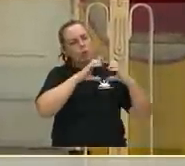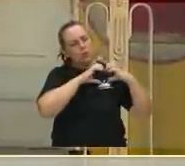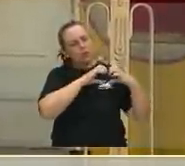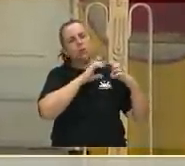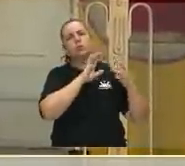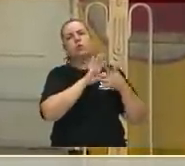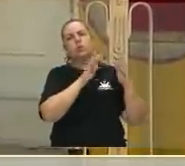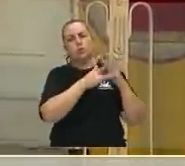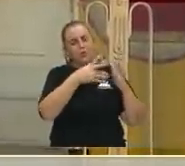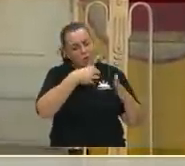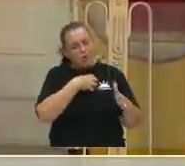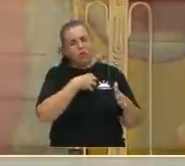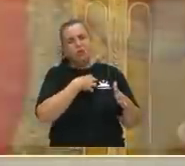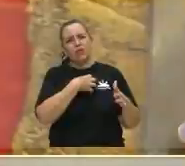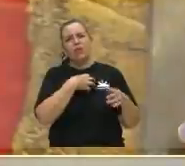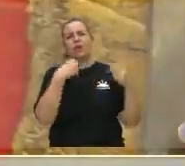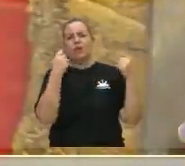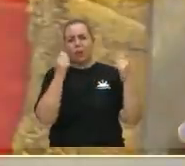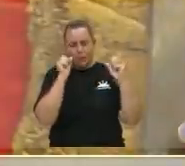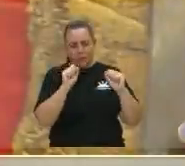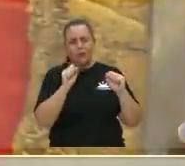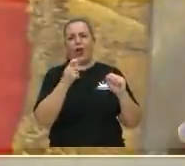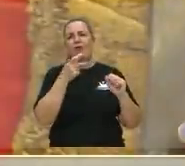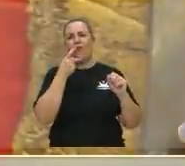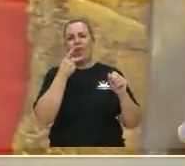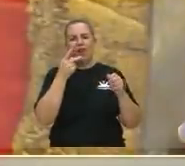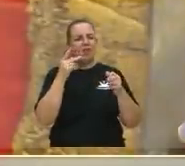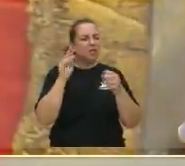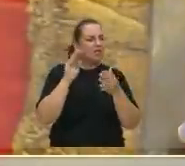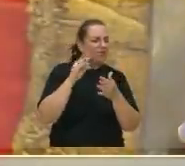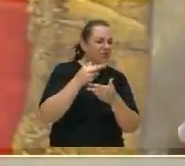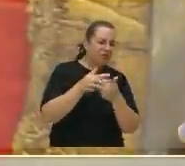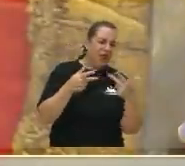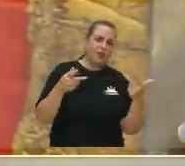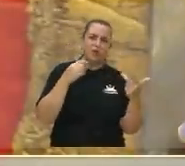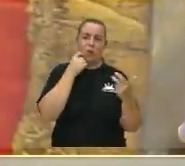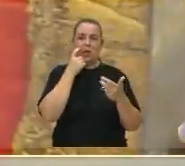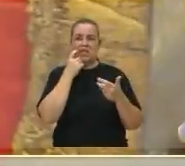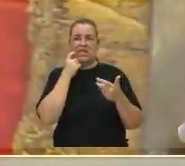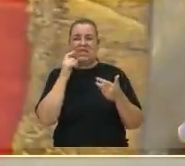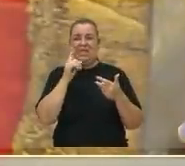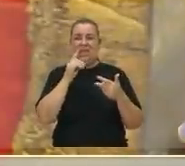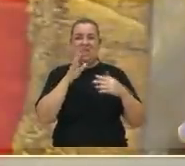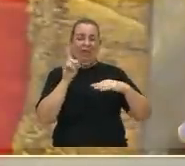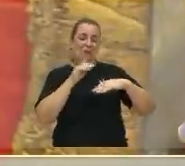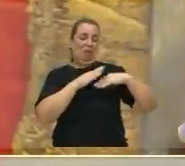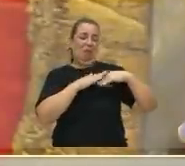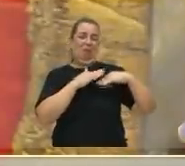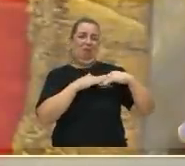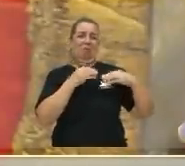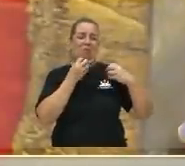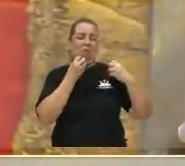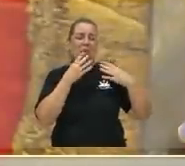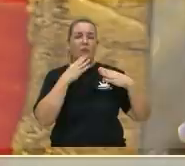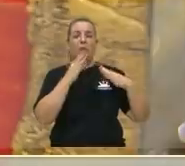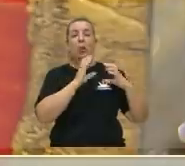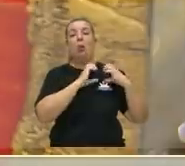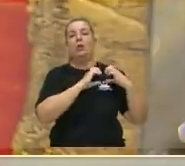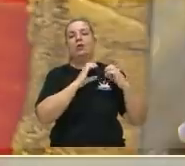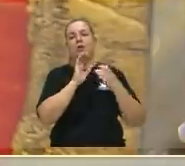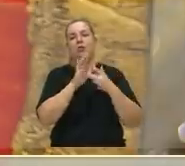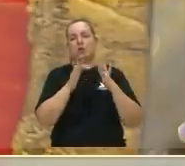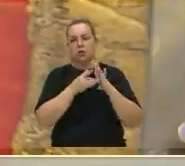jesus porque poderíamos falar dos desagravos ao coração de jesus mais quentes agravam maior